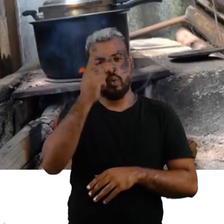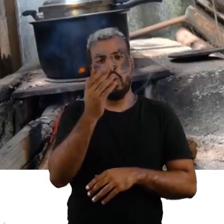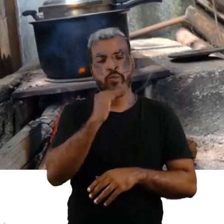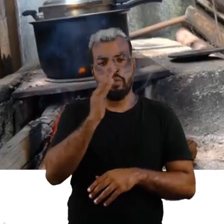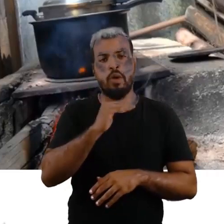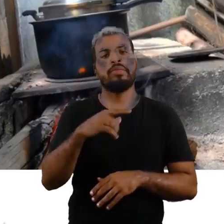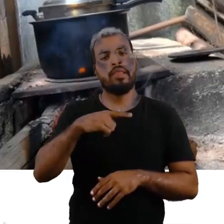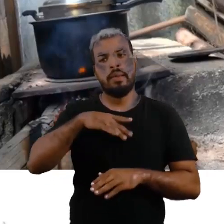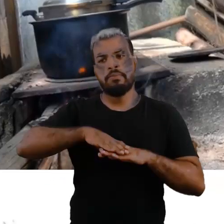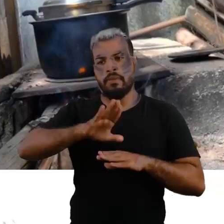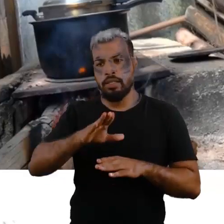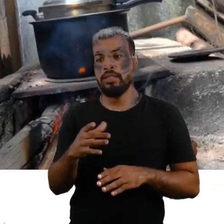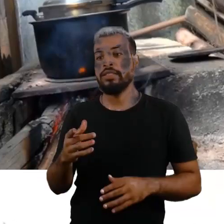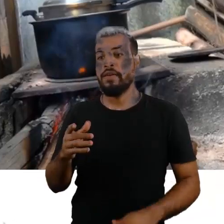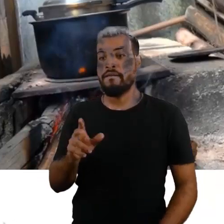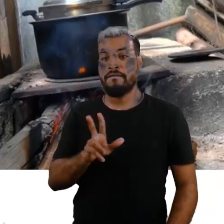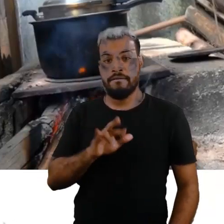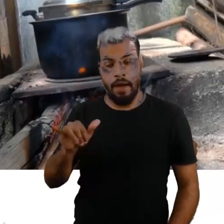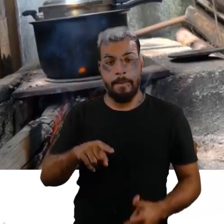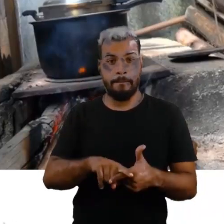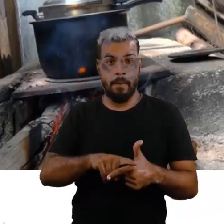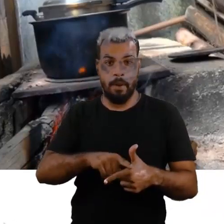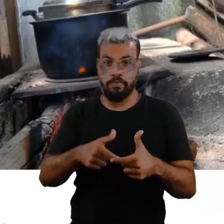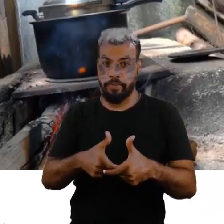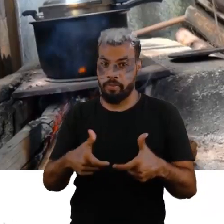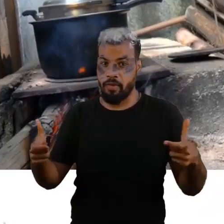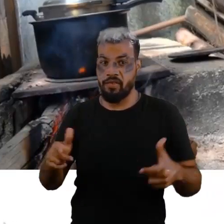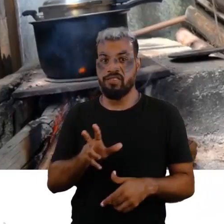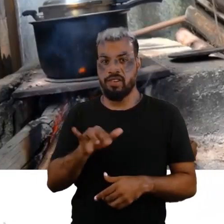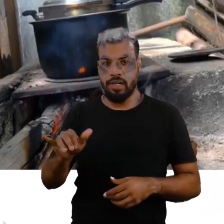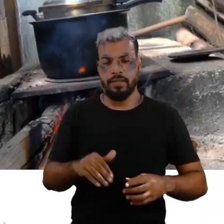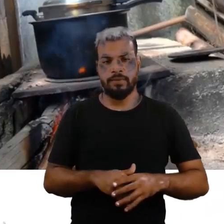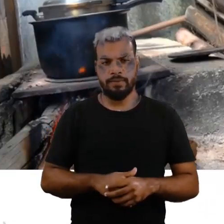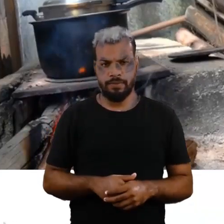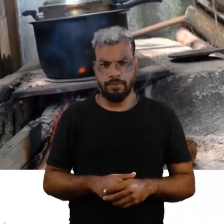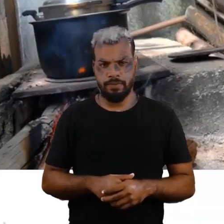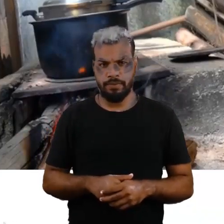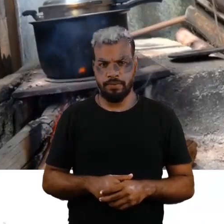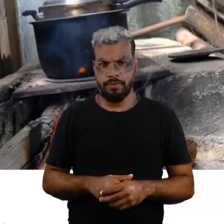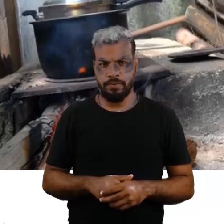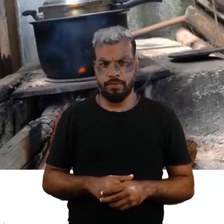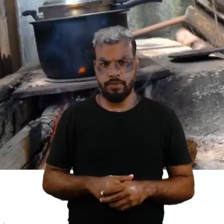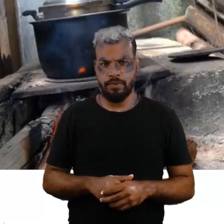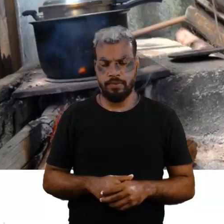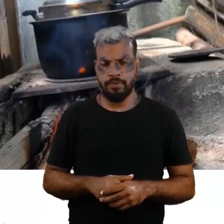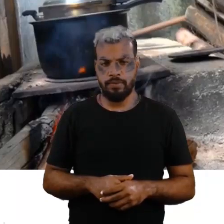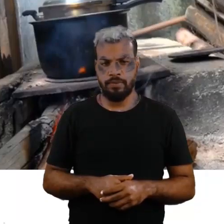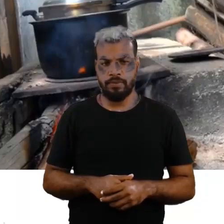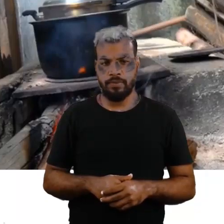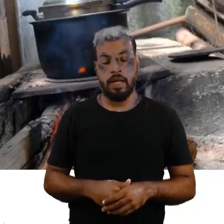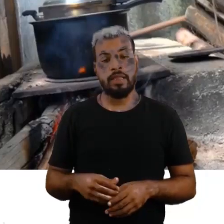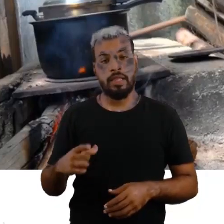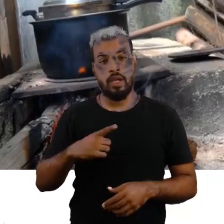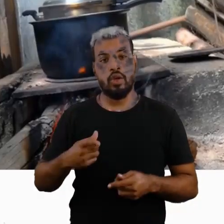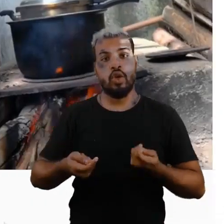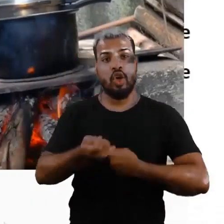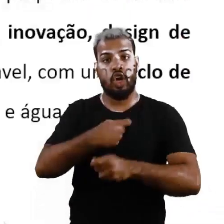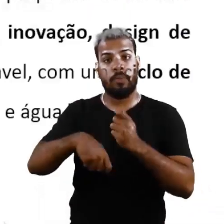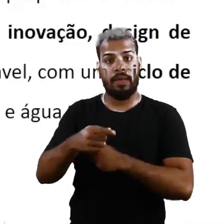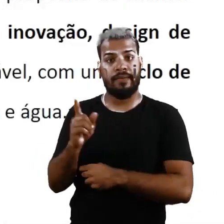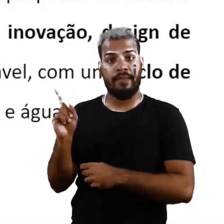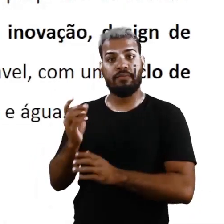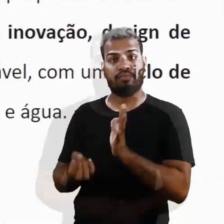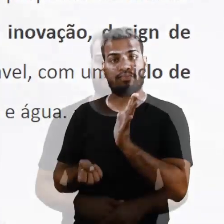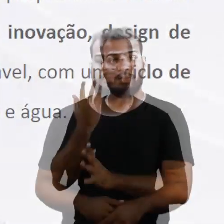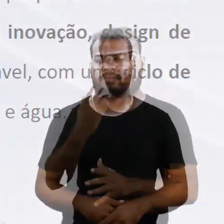pessoas consumindo, o que vai aumentar muito os problemas ambientais. E daí surge o modelo de